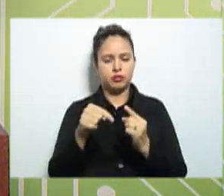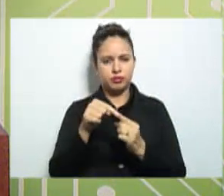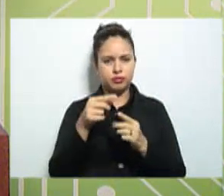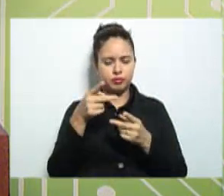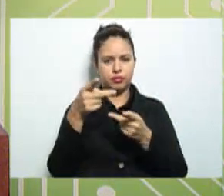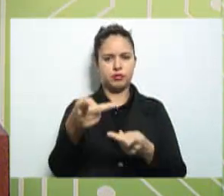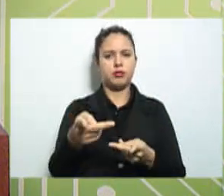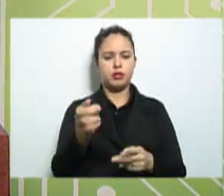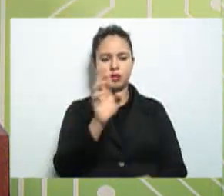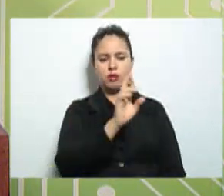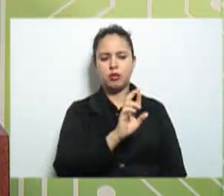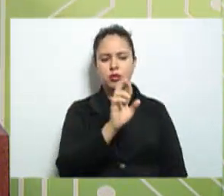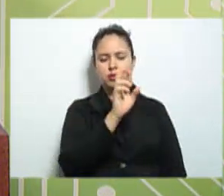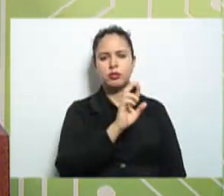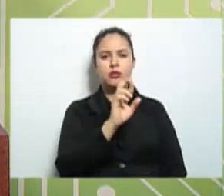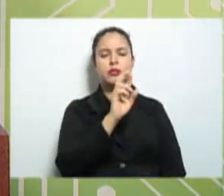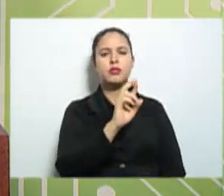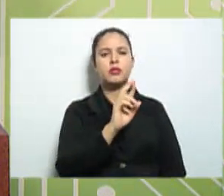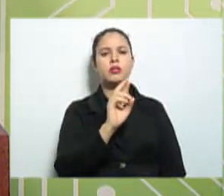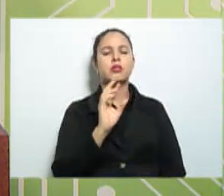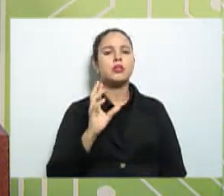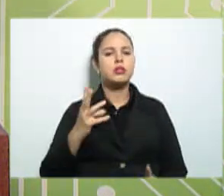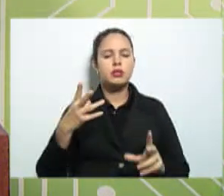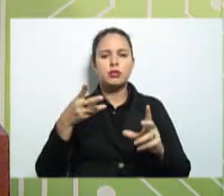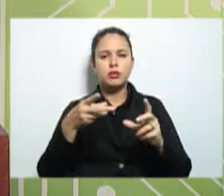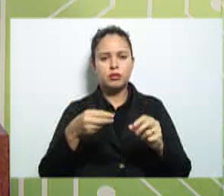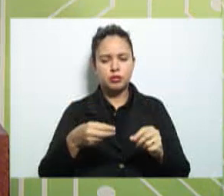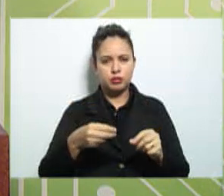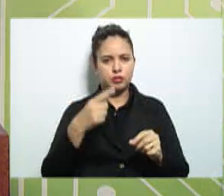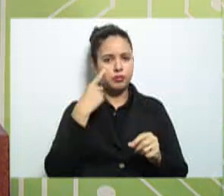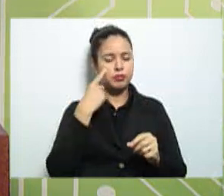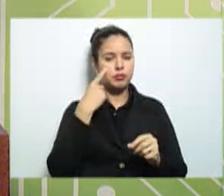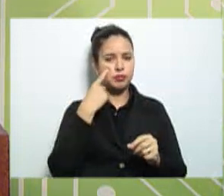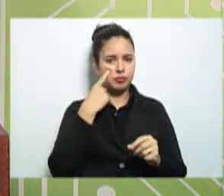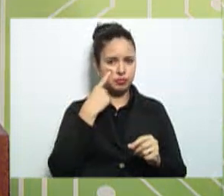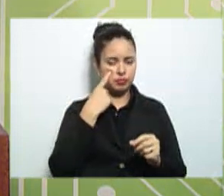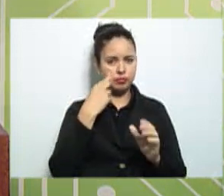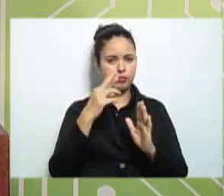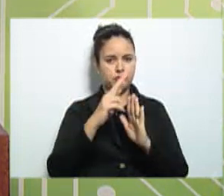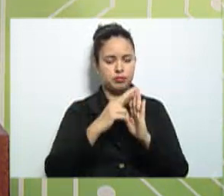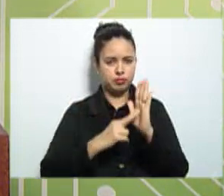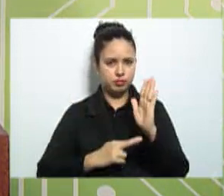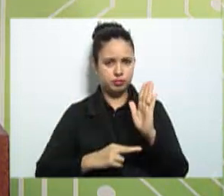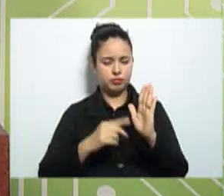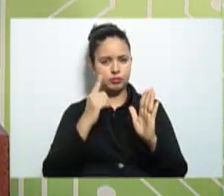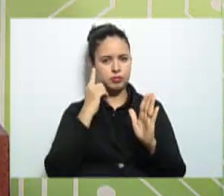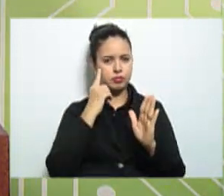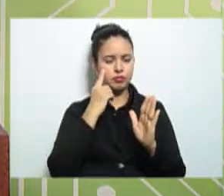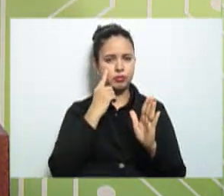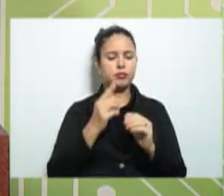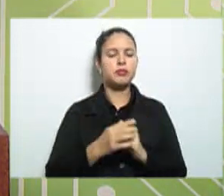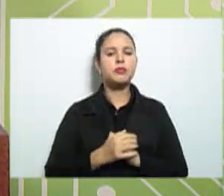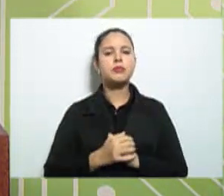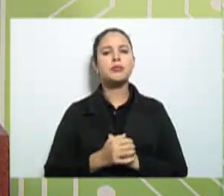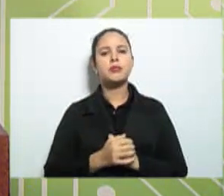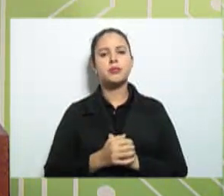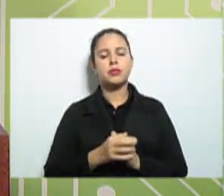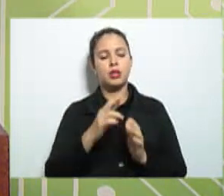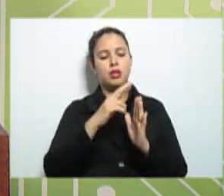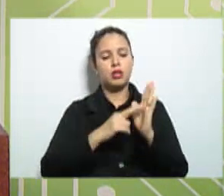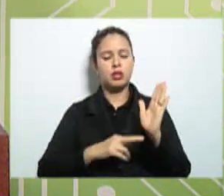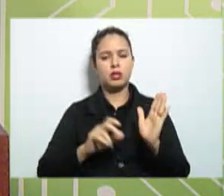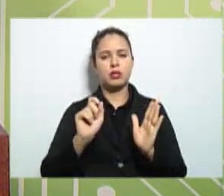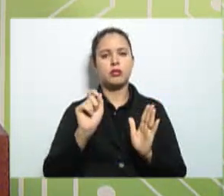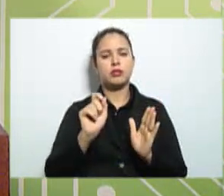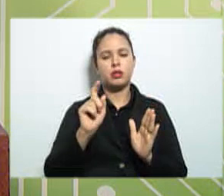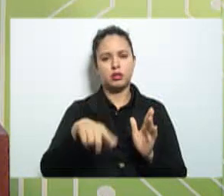eu observei. Então, quais são as partes de um relatório que eu devo, né, prestar atenção? Relatar o quê? O que é que eu estou relatando?